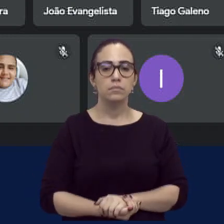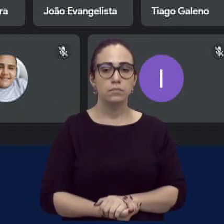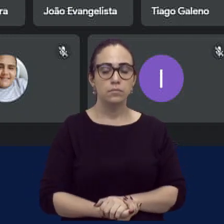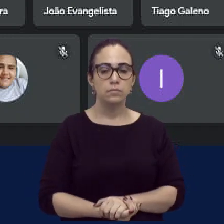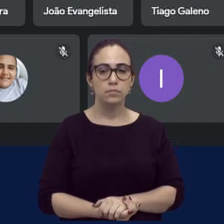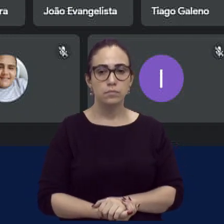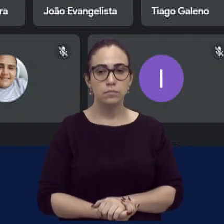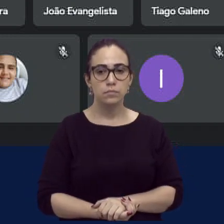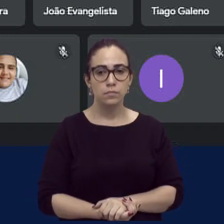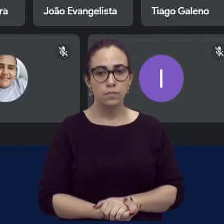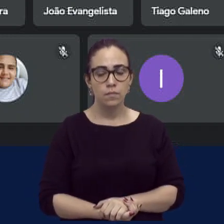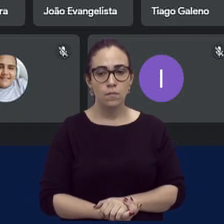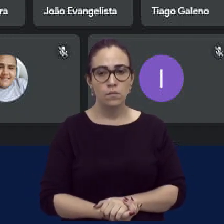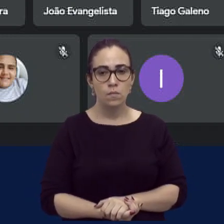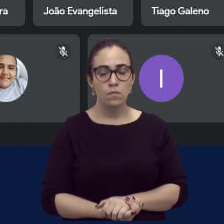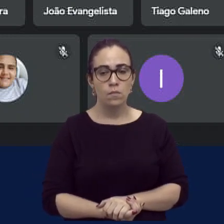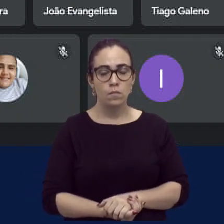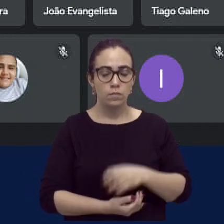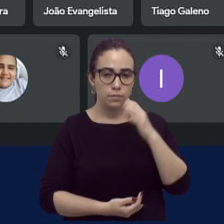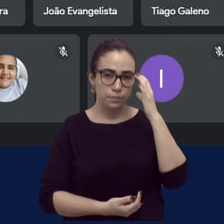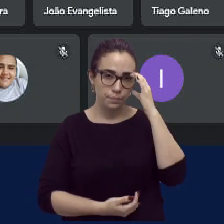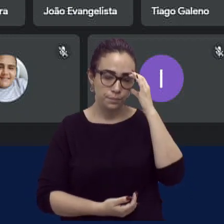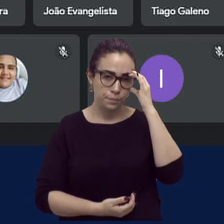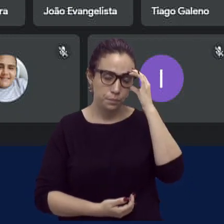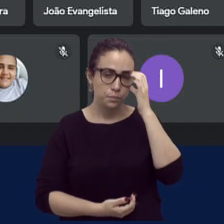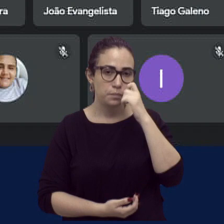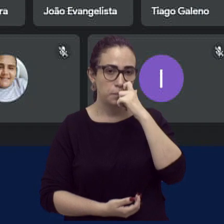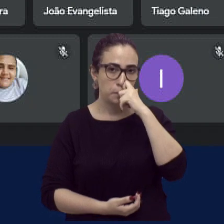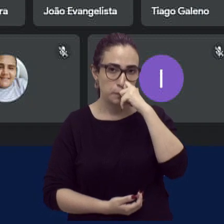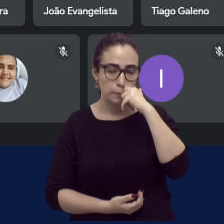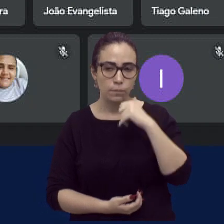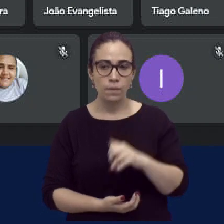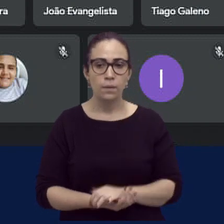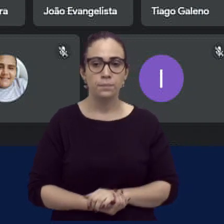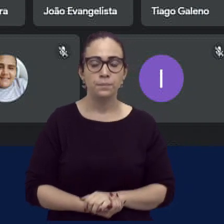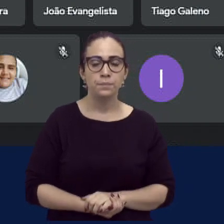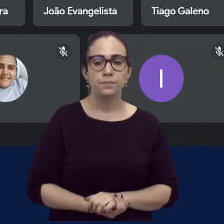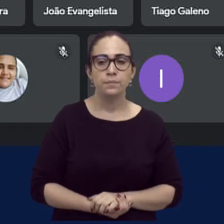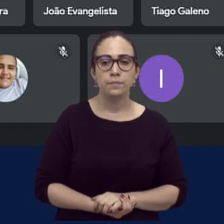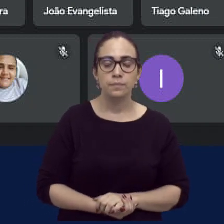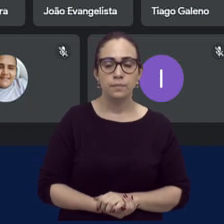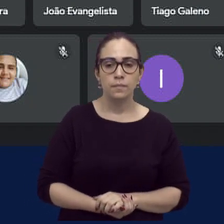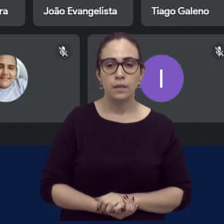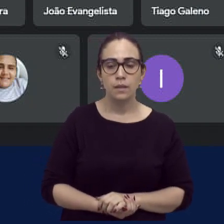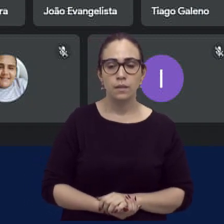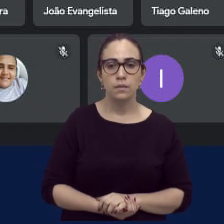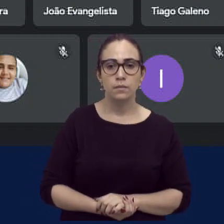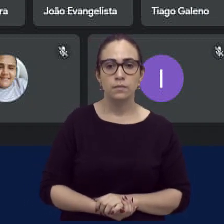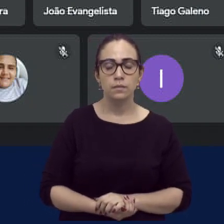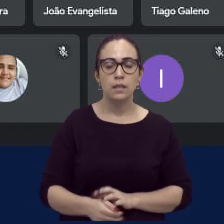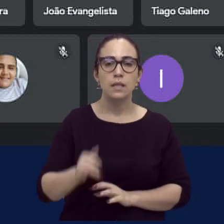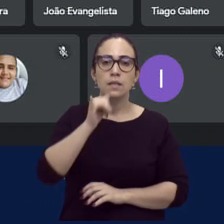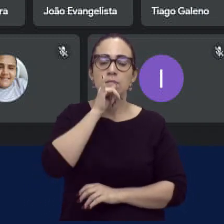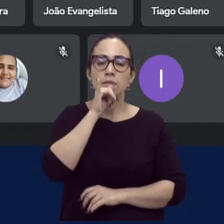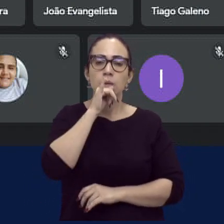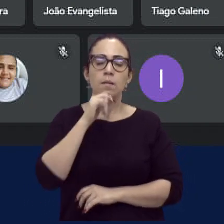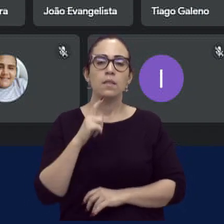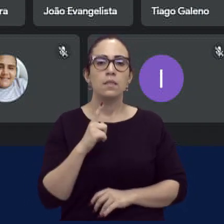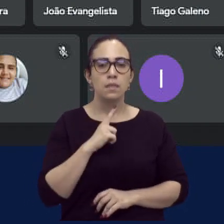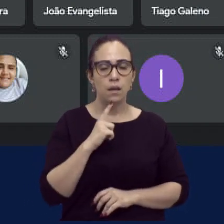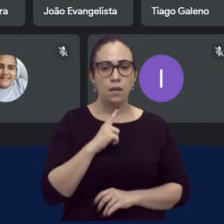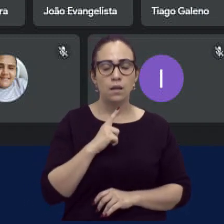Por exemplo, a gente tem uma mania que ela é muito comum, viu, gente? Assim, muito mais